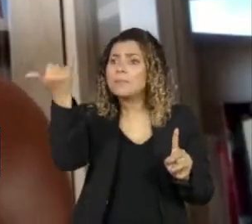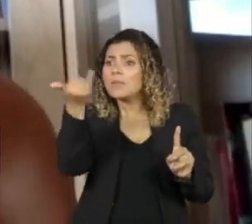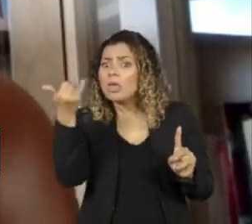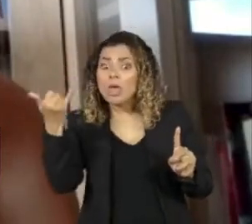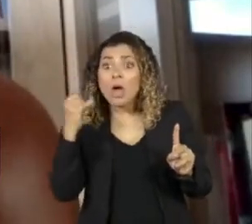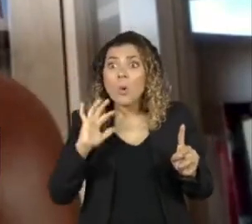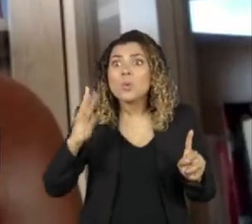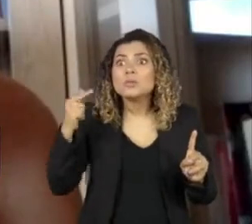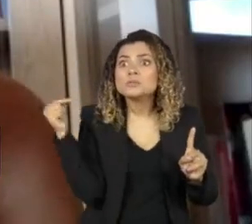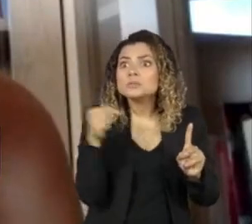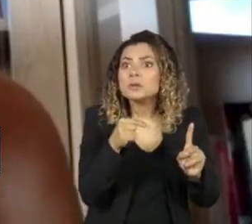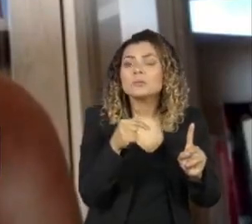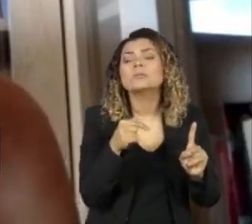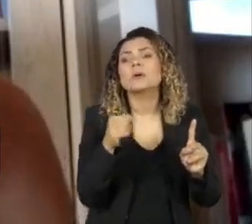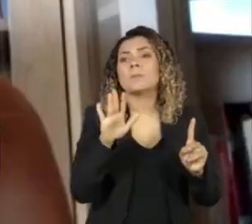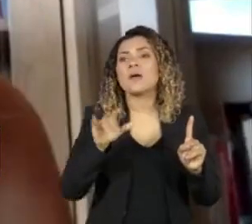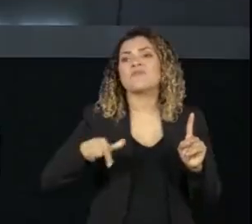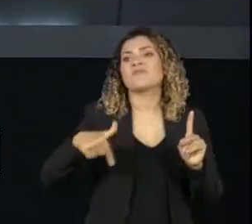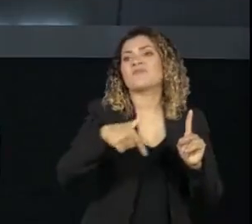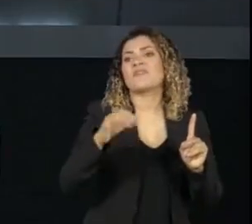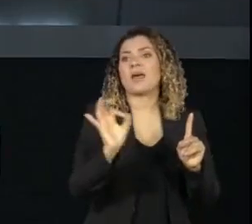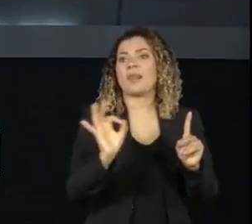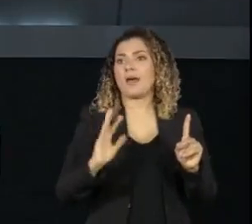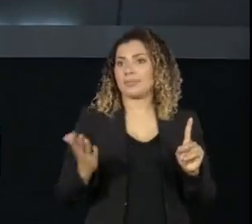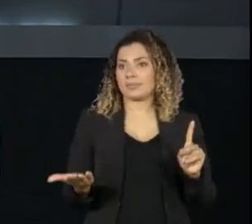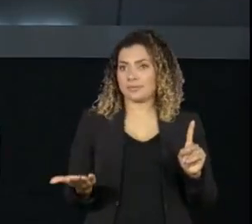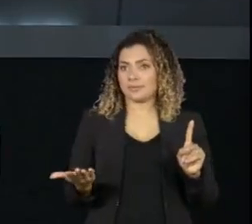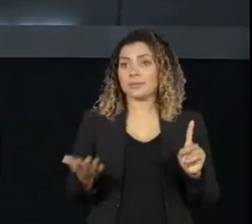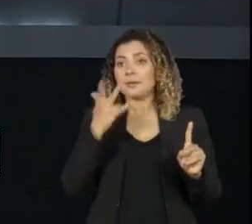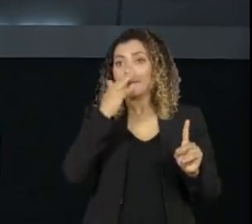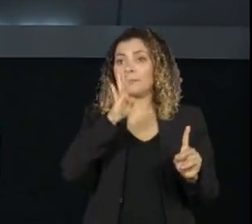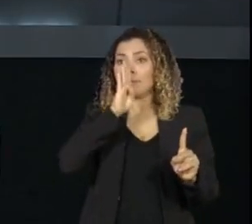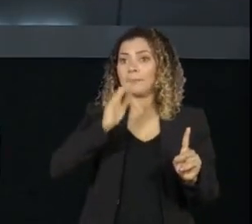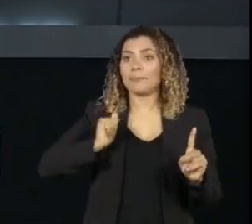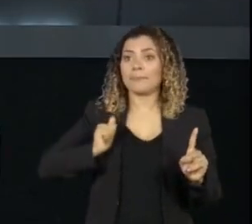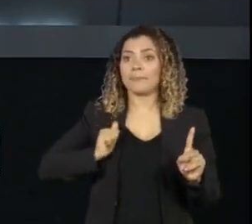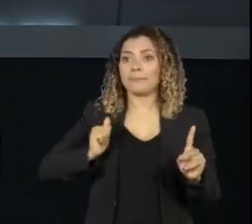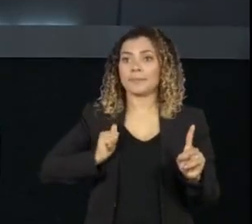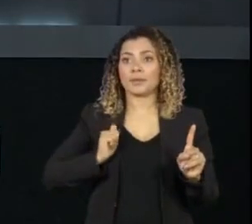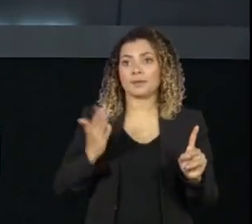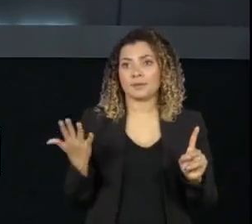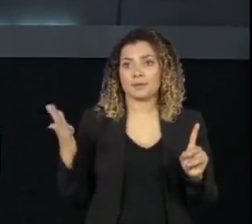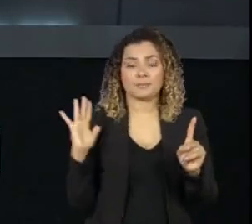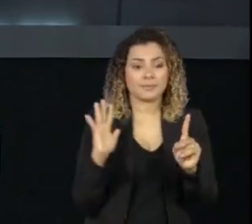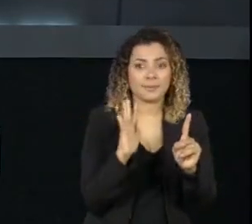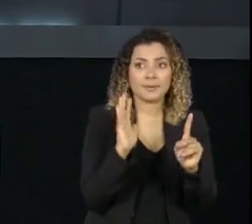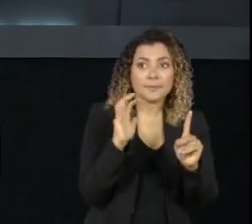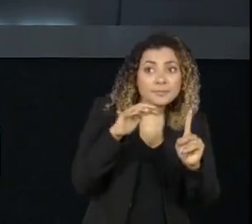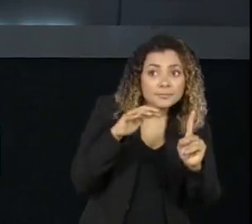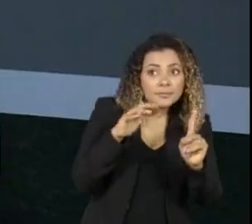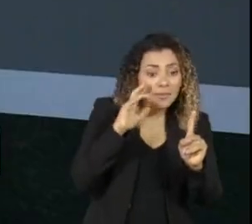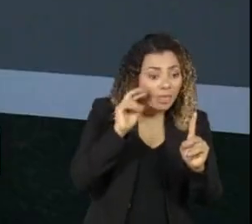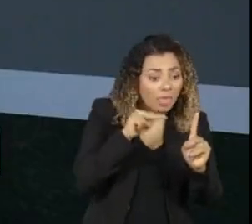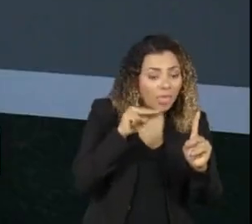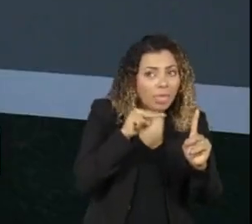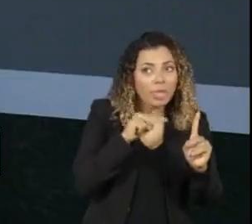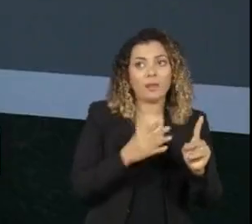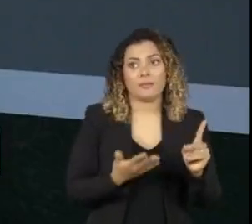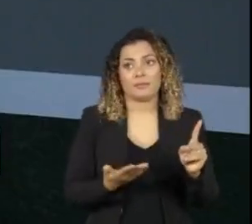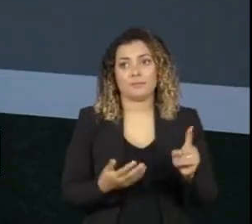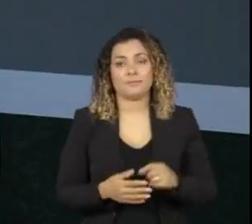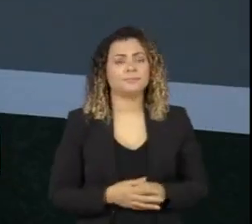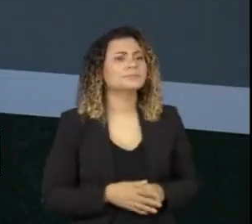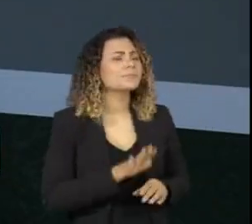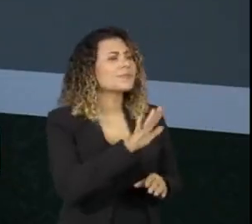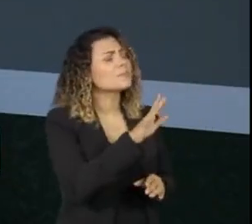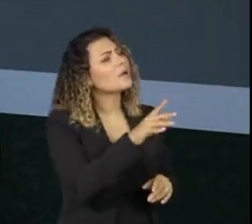então, as ações daqueles que são agressores e o menosprezo daquele que é vítima. Doutora, e quais